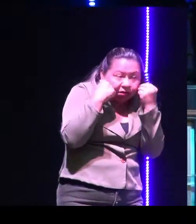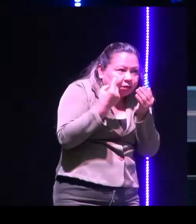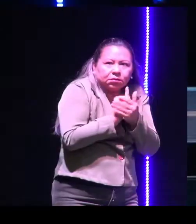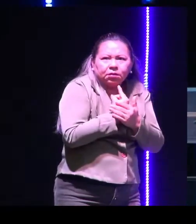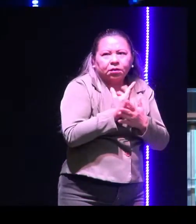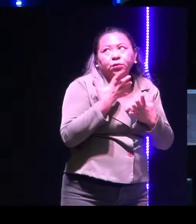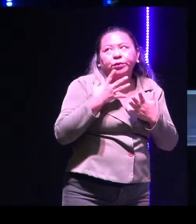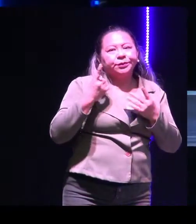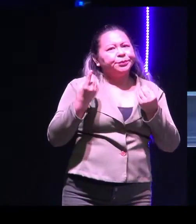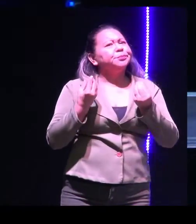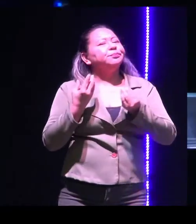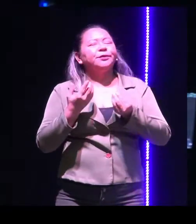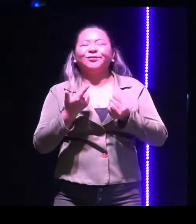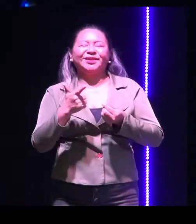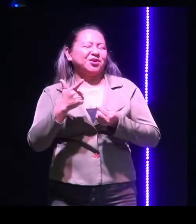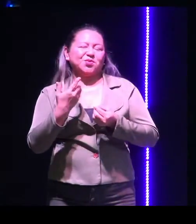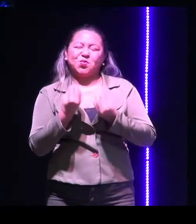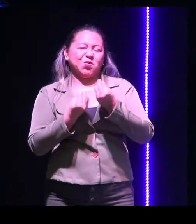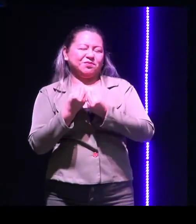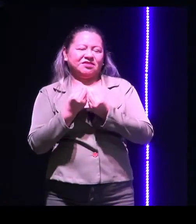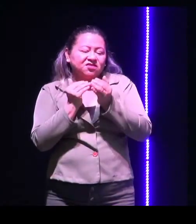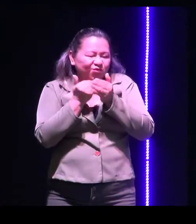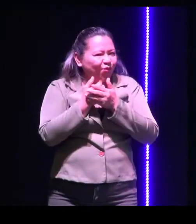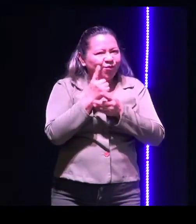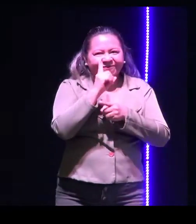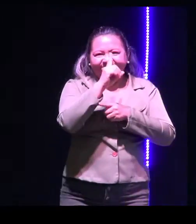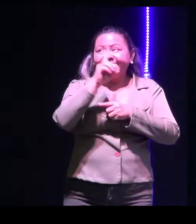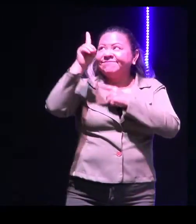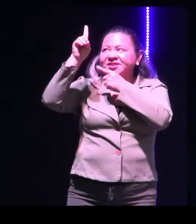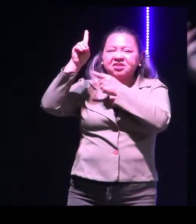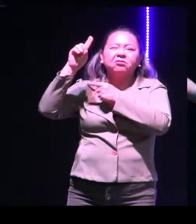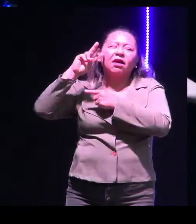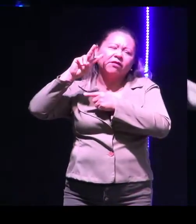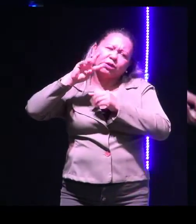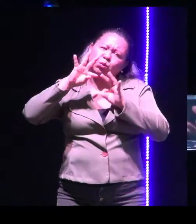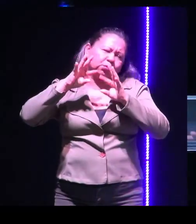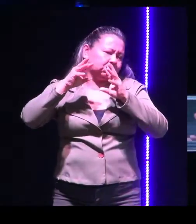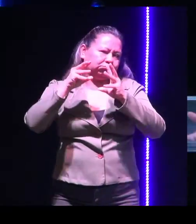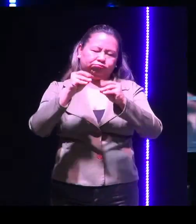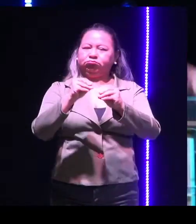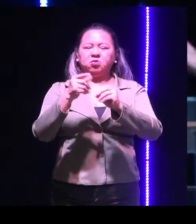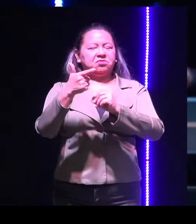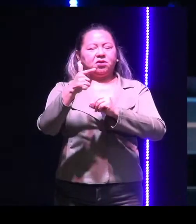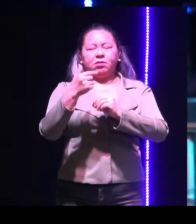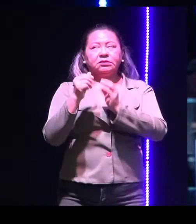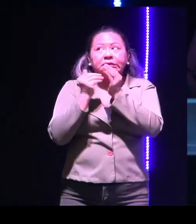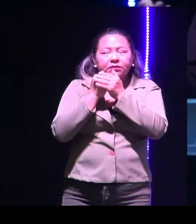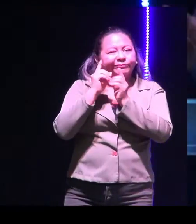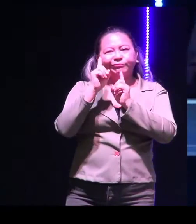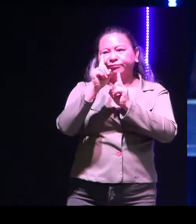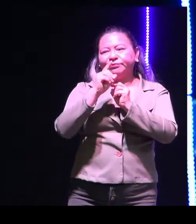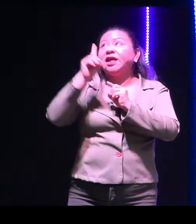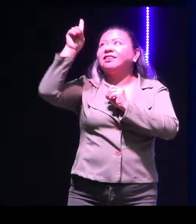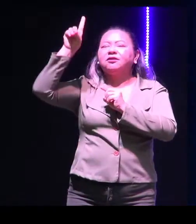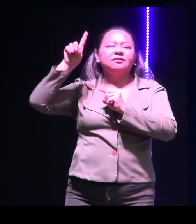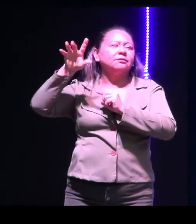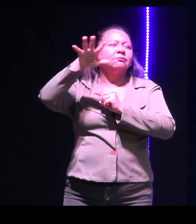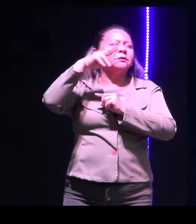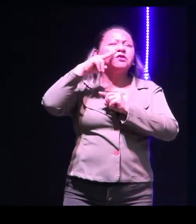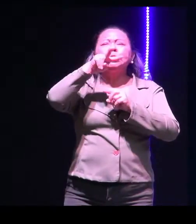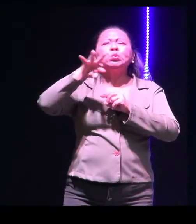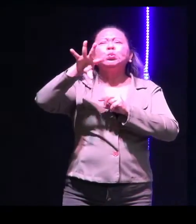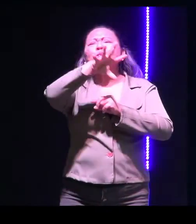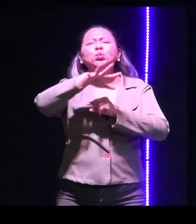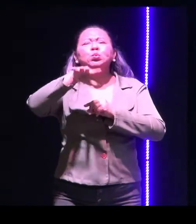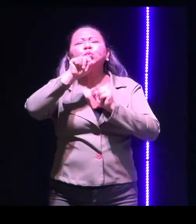Mas de Deus, querido, nós não temos como esconder nada. De Deus não tem como esconder nada. Deus está em todos os lugares